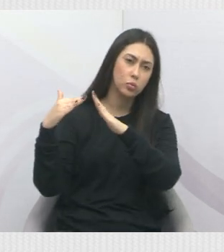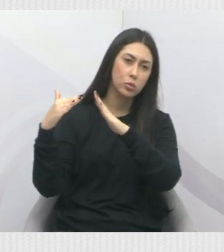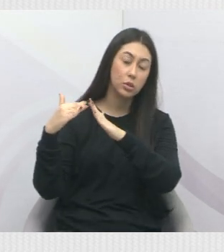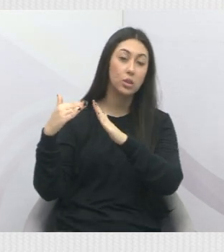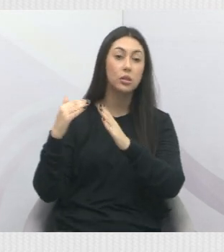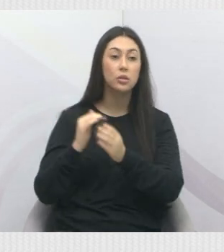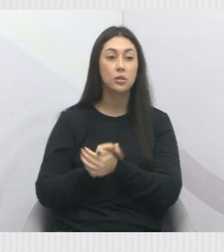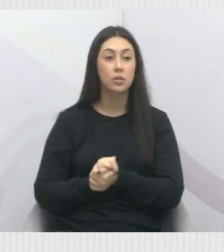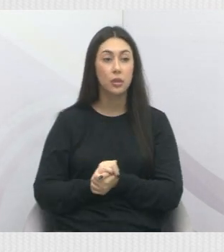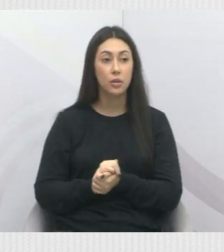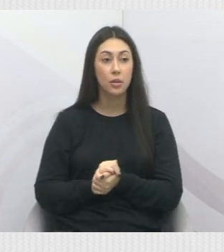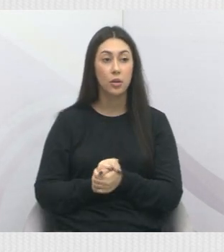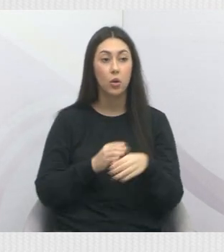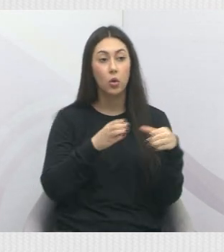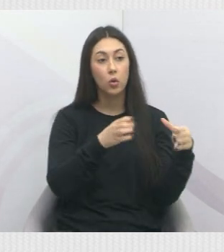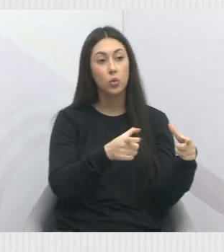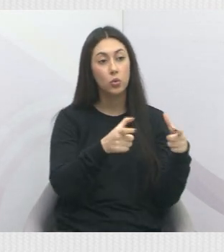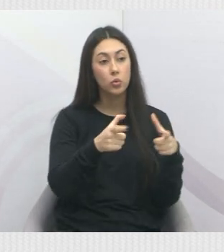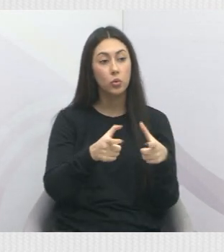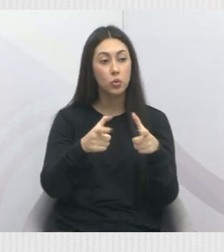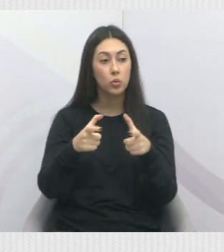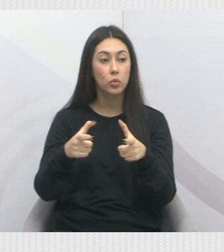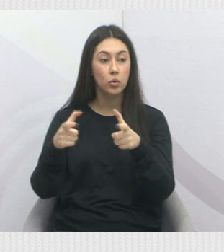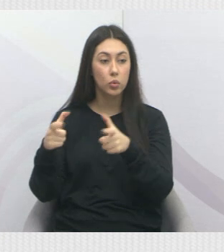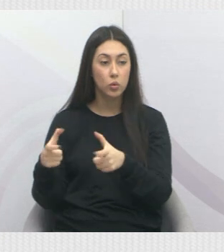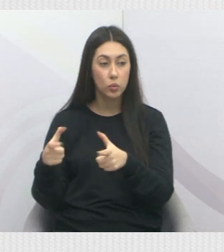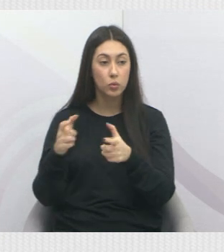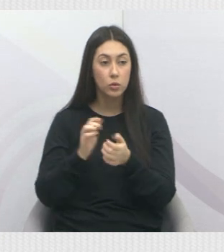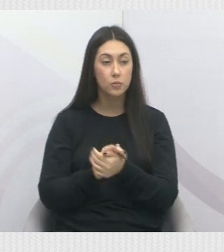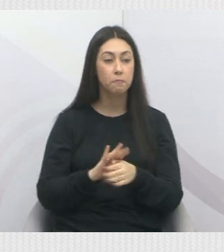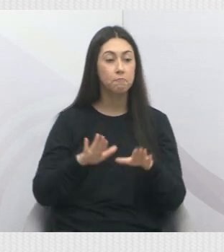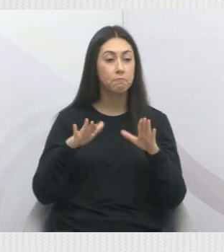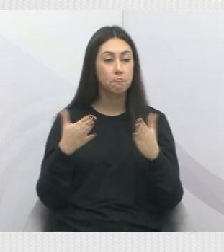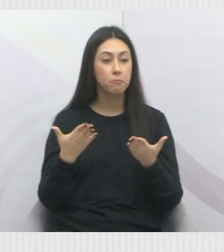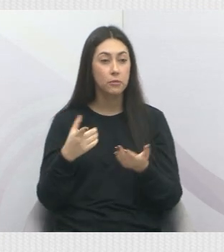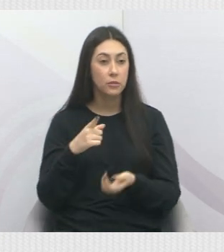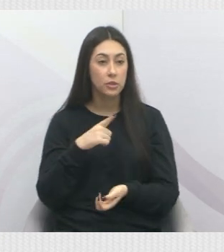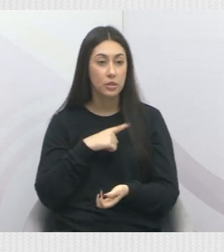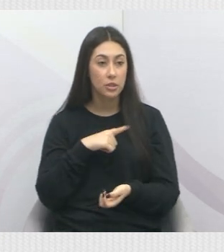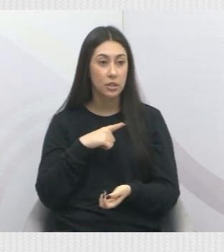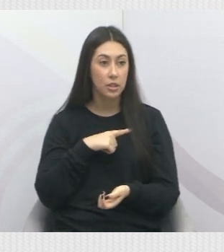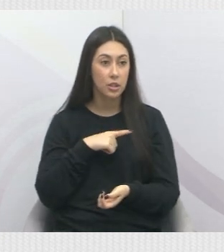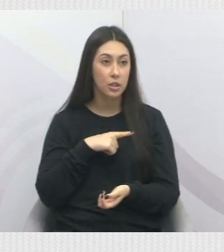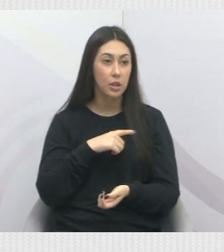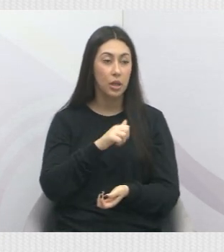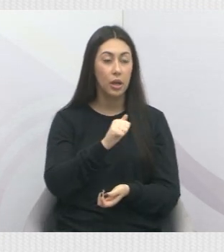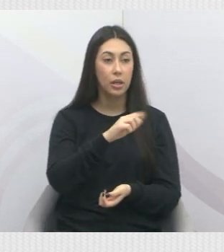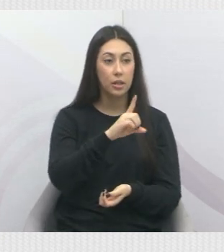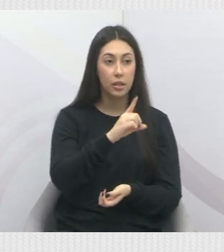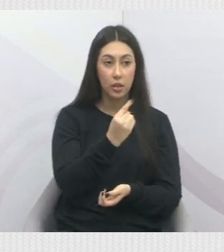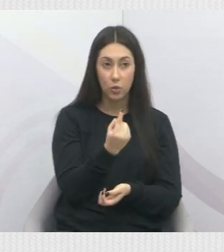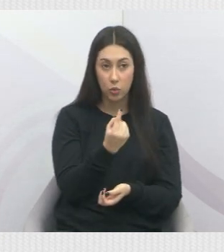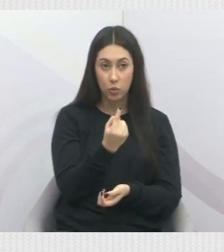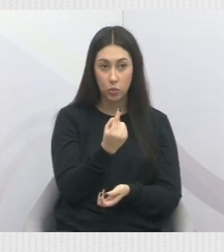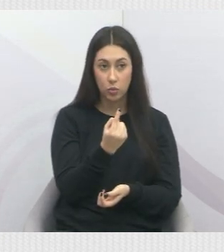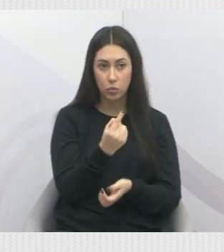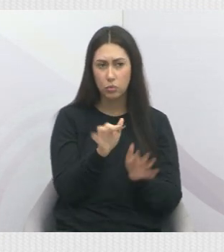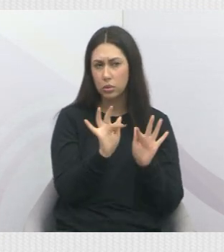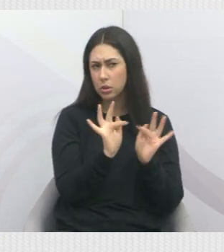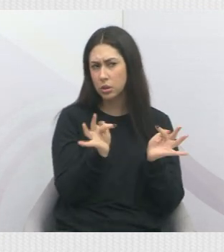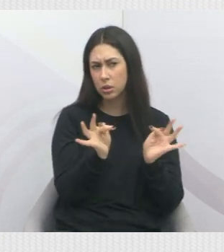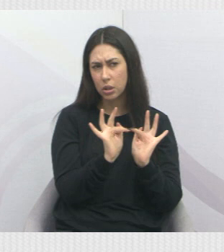por categoria profissional, né? Então, a gente tem aqui a AD1, que é o nível mais simples de atendimento